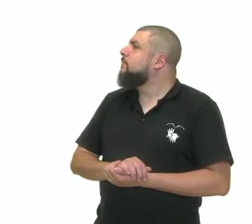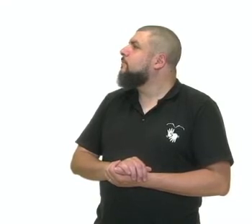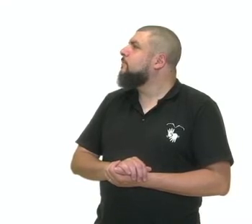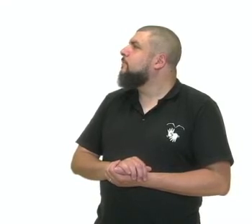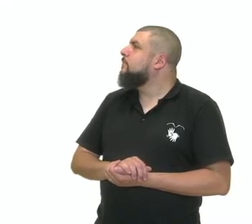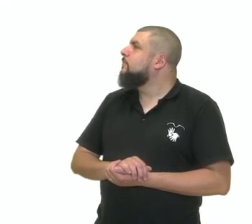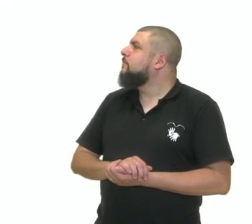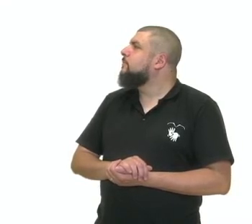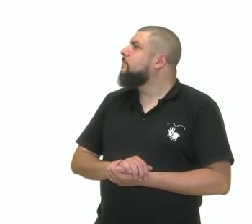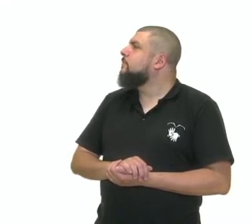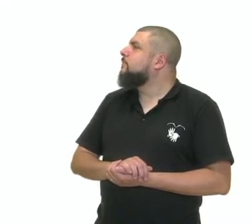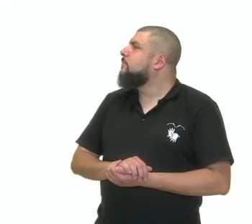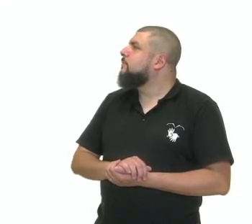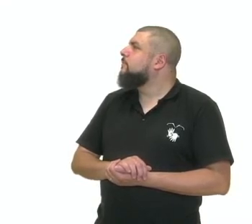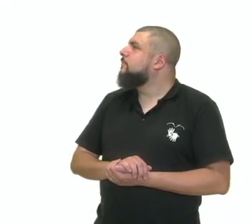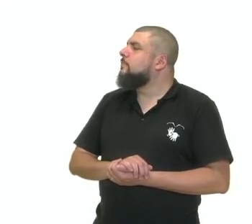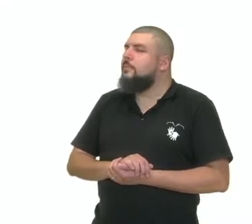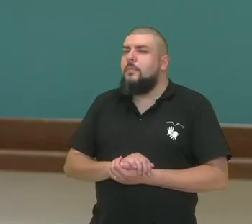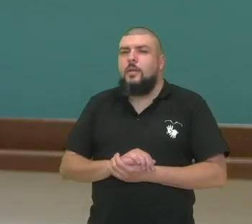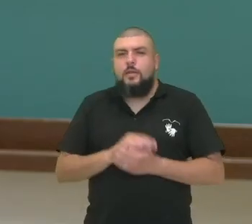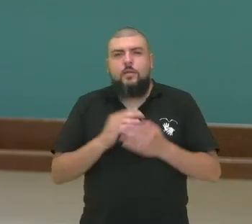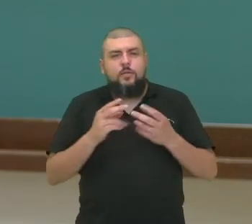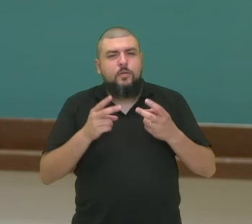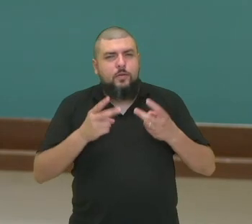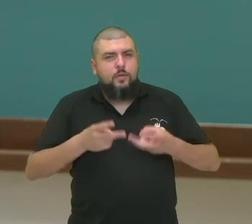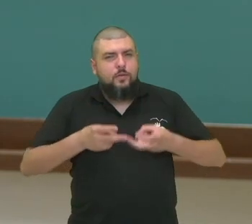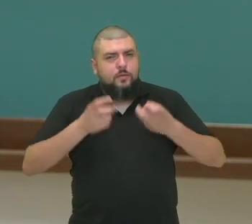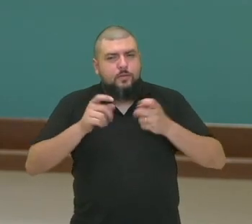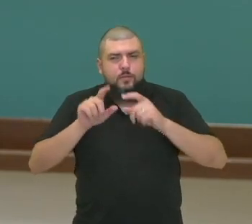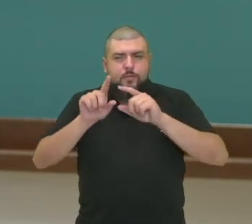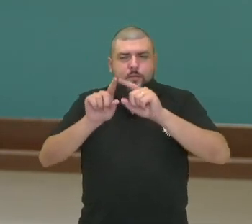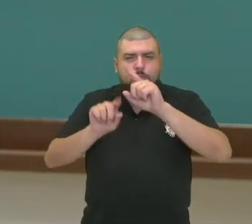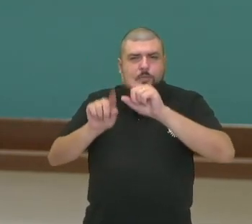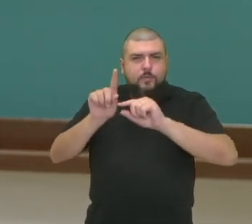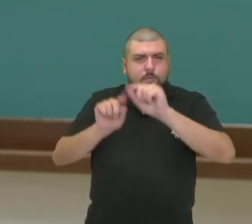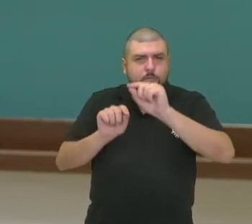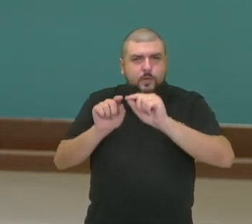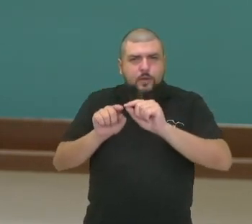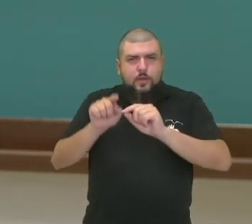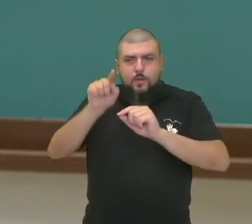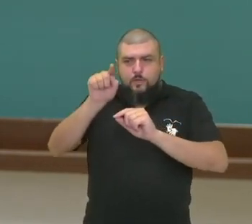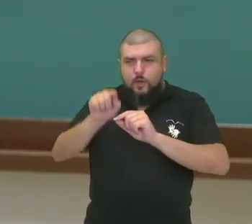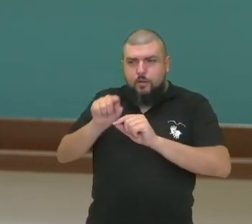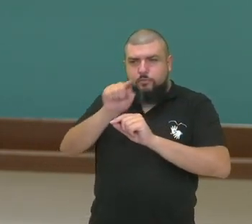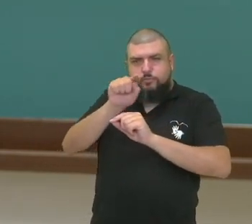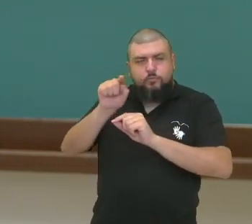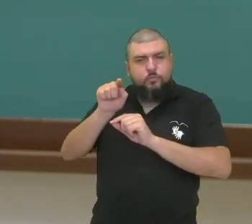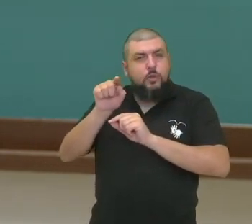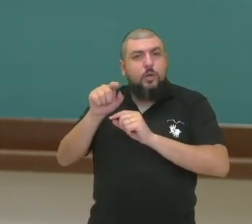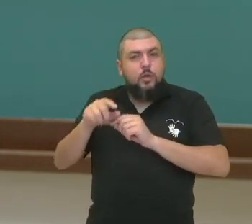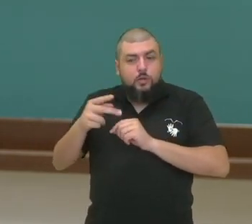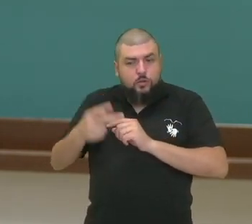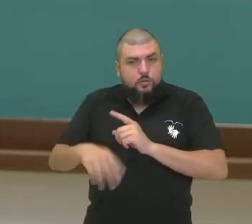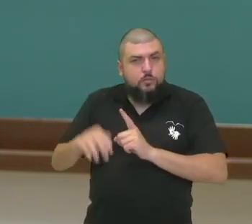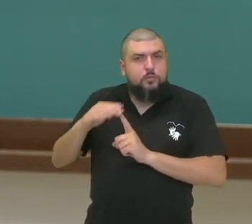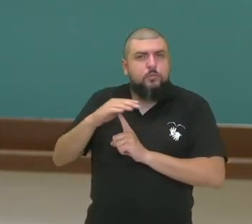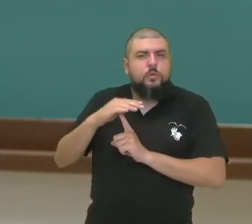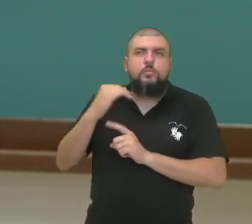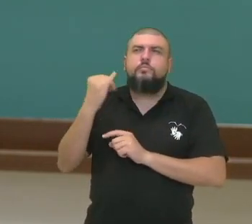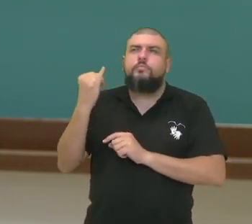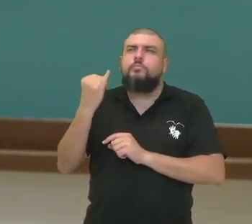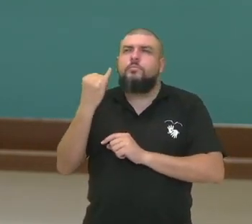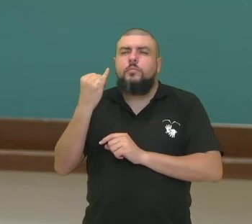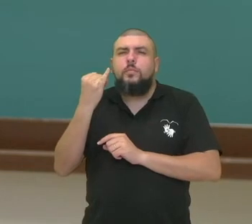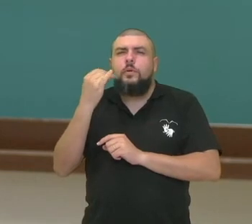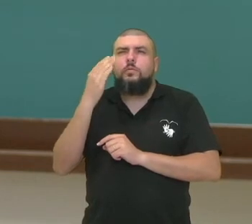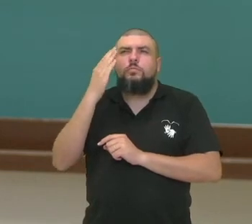no sinete do estado. A gente pode perceber essa constelação ao centro da bandeira, aquela esfera azul, nós temos lá representada